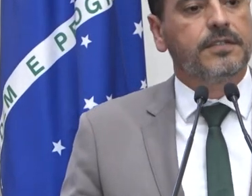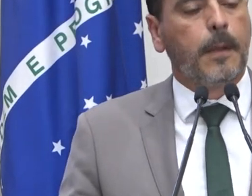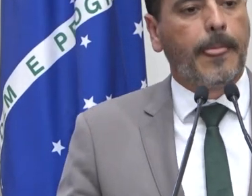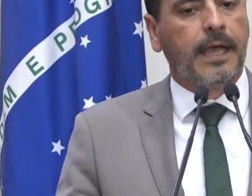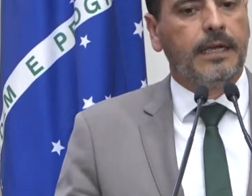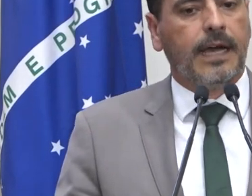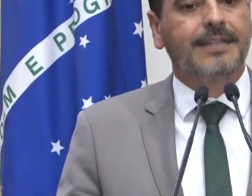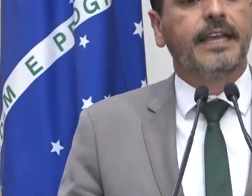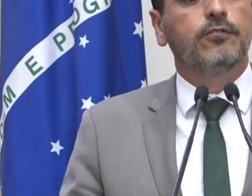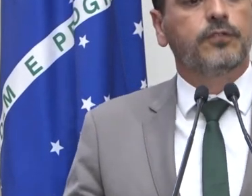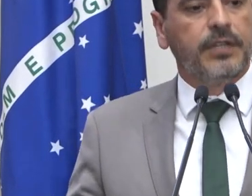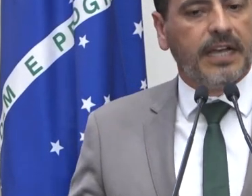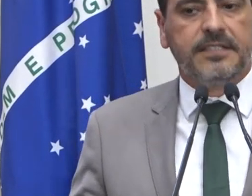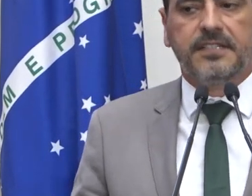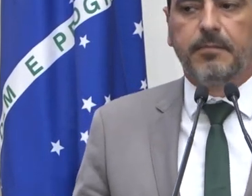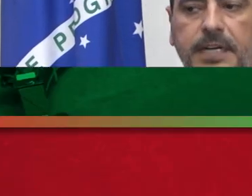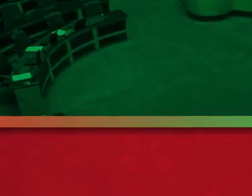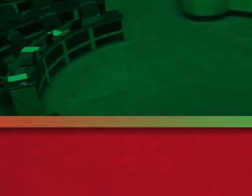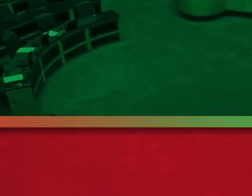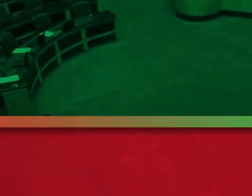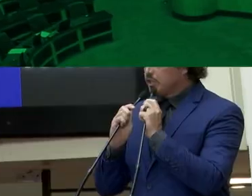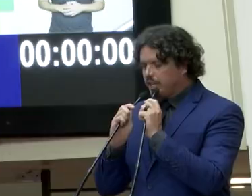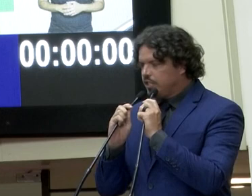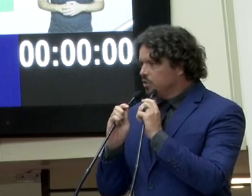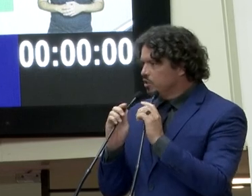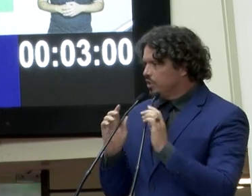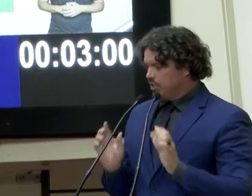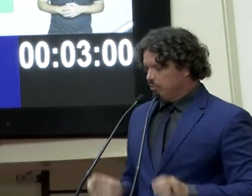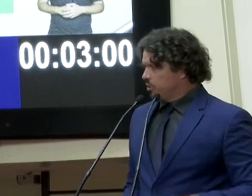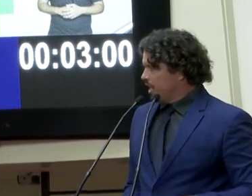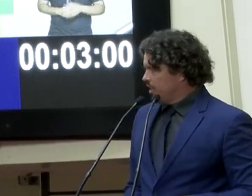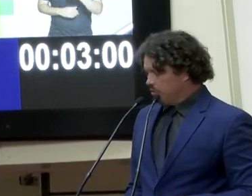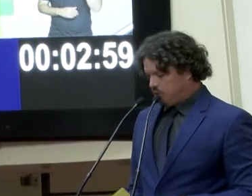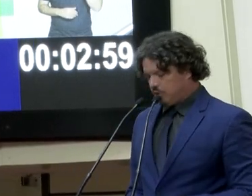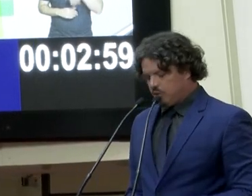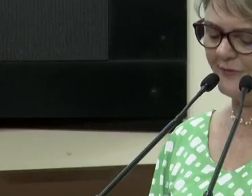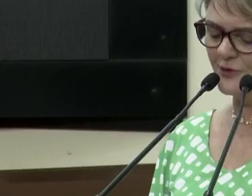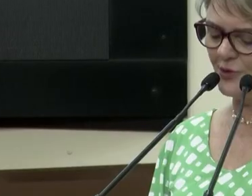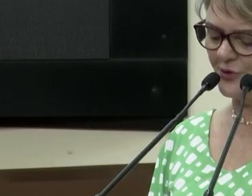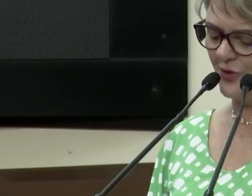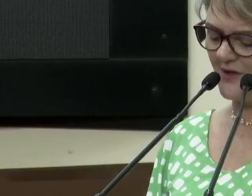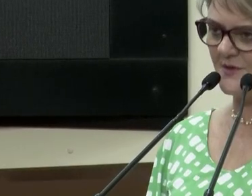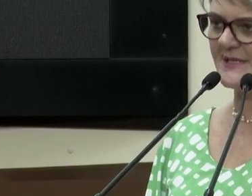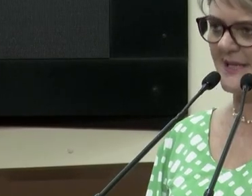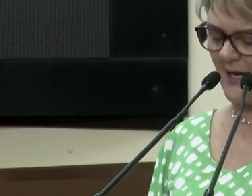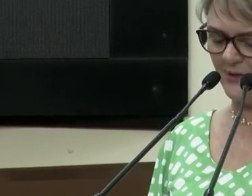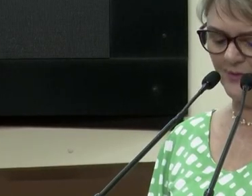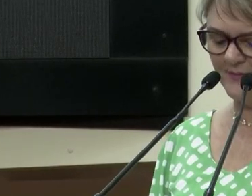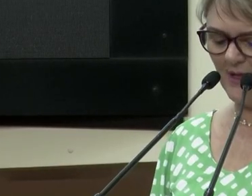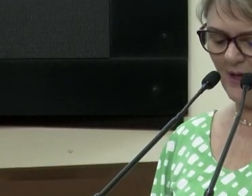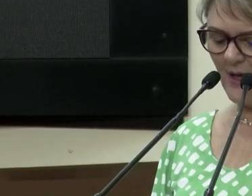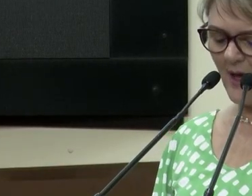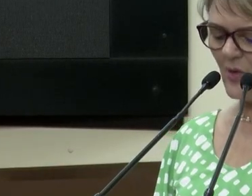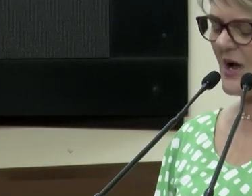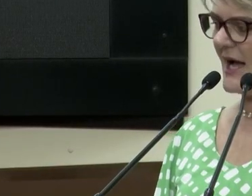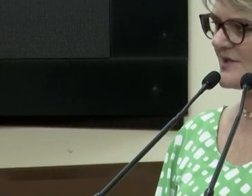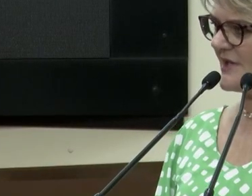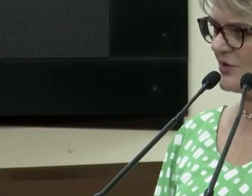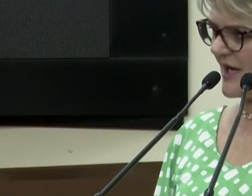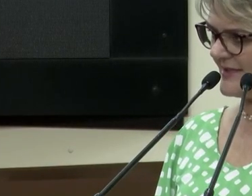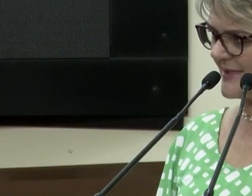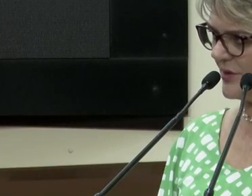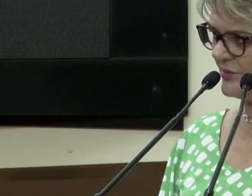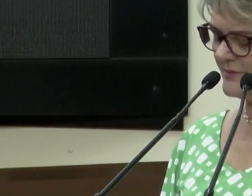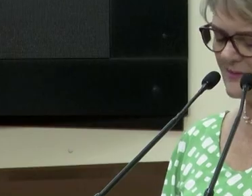reuniões até nos finais de semana. Os deputados Marcos José de Abreu e Luciane Carminati utilizaram a tribuna para defender